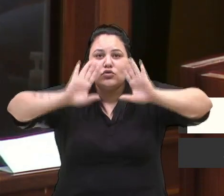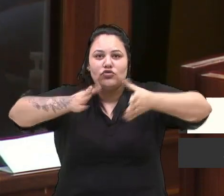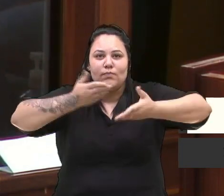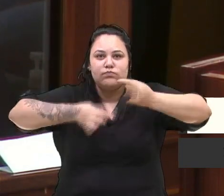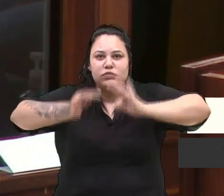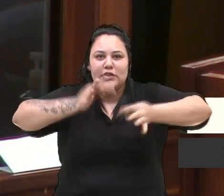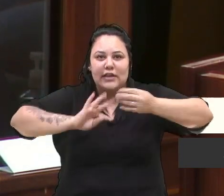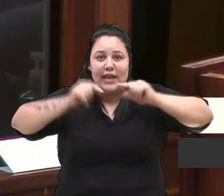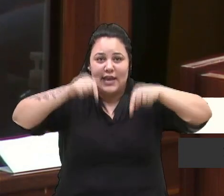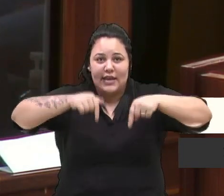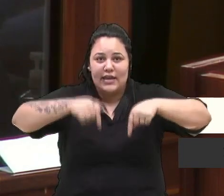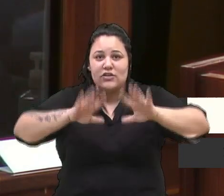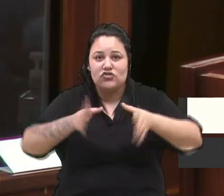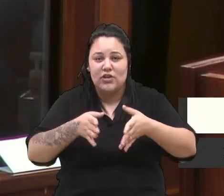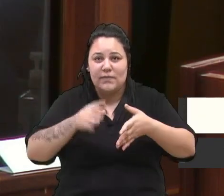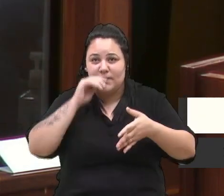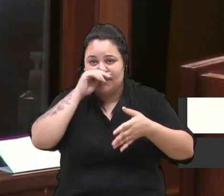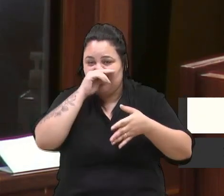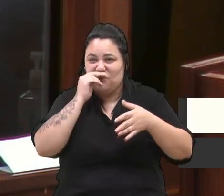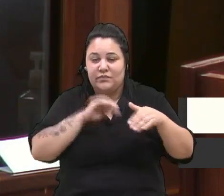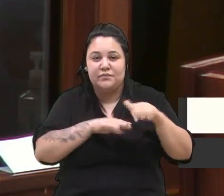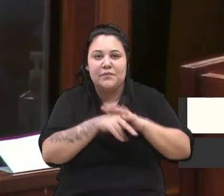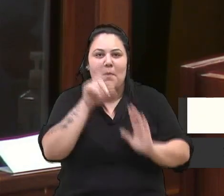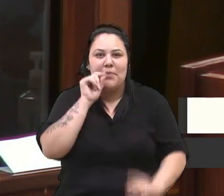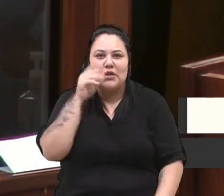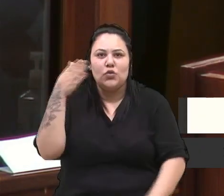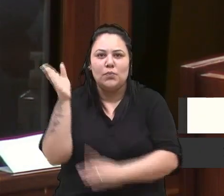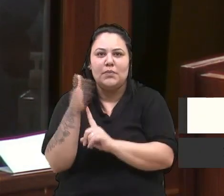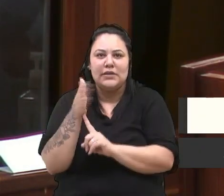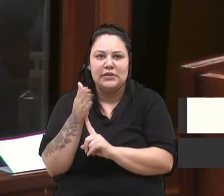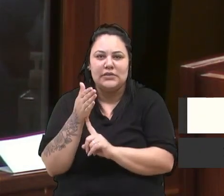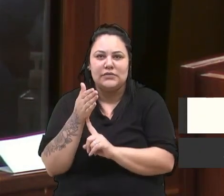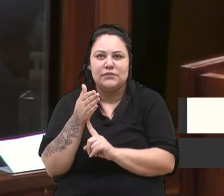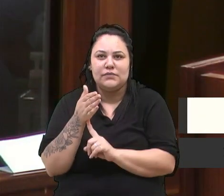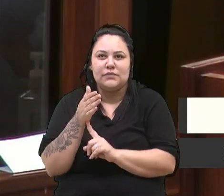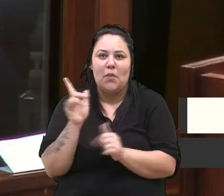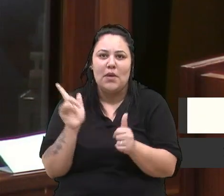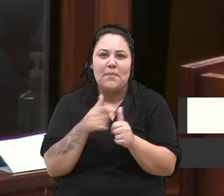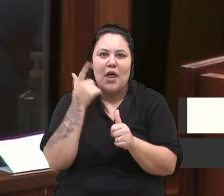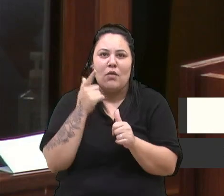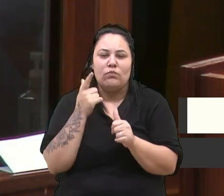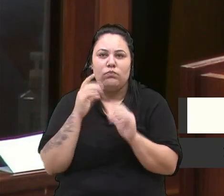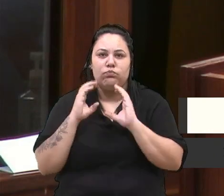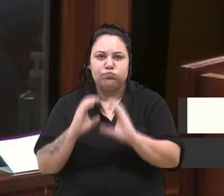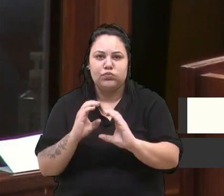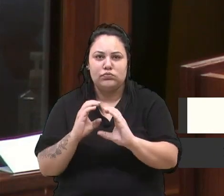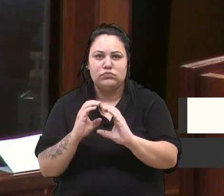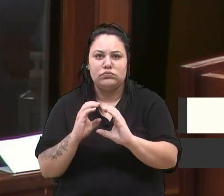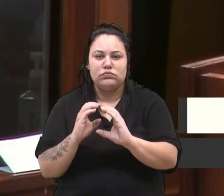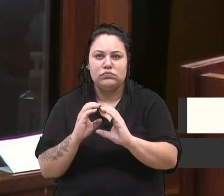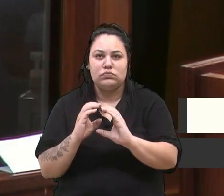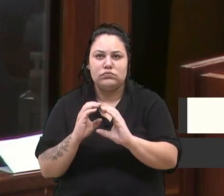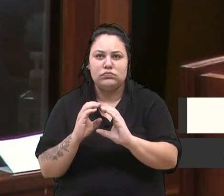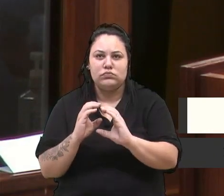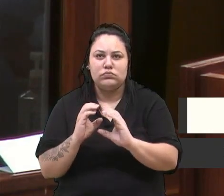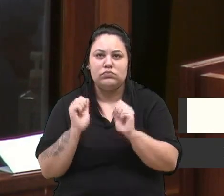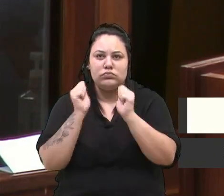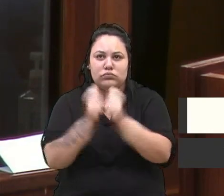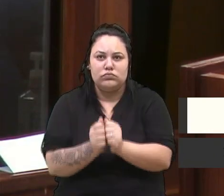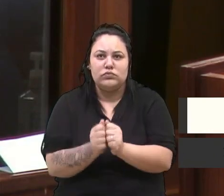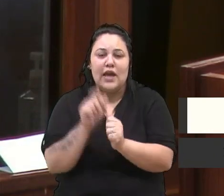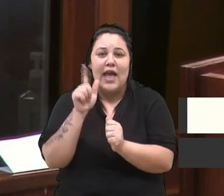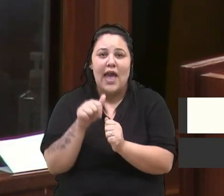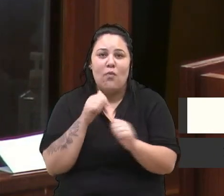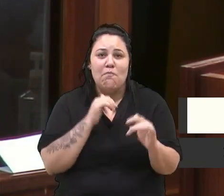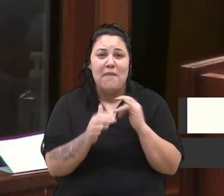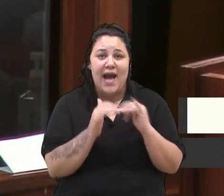foi instalado no interior de Pinto Bandeira o primeiro canhão antigranizo, junto à vinícola Geise. Trata-se de um equipamento